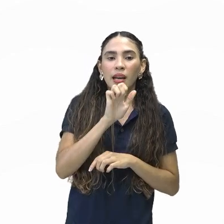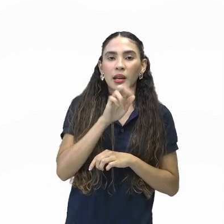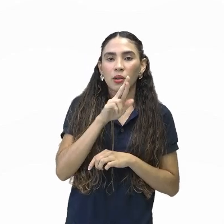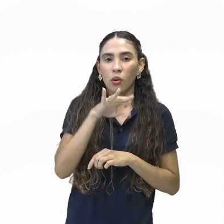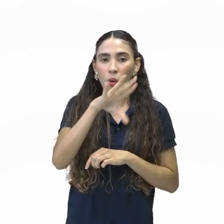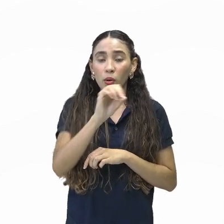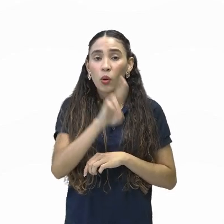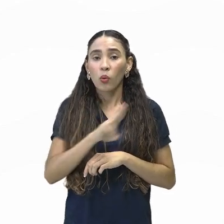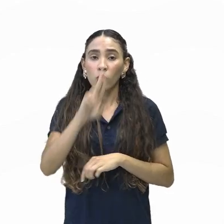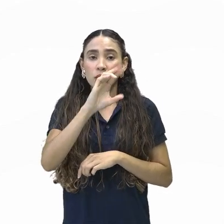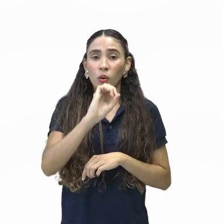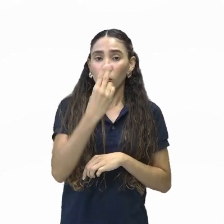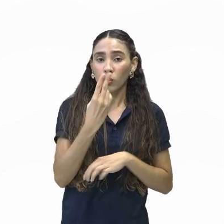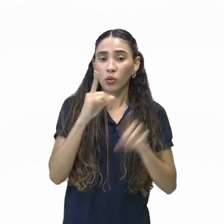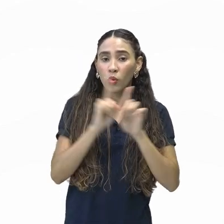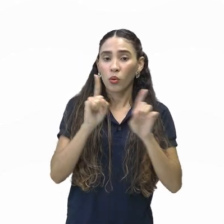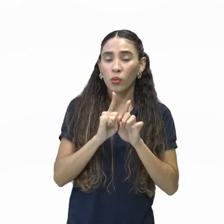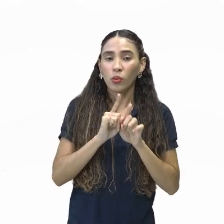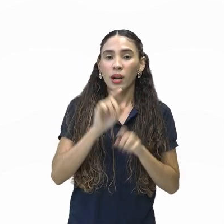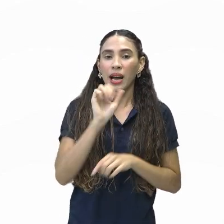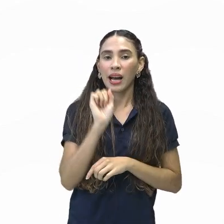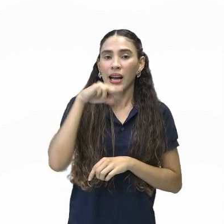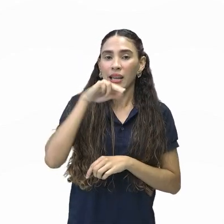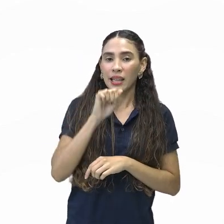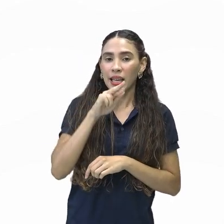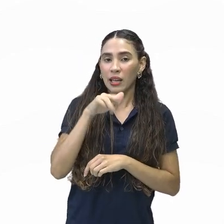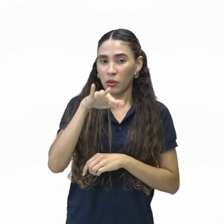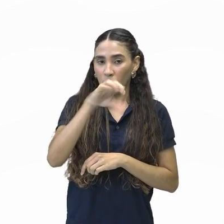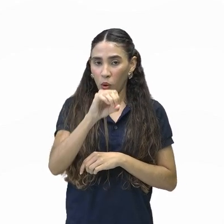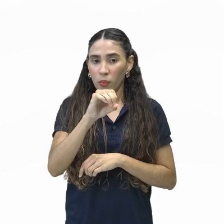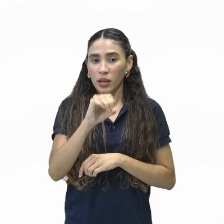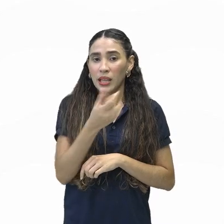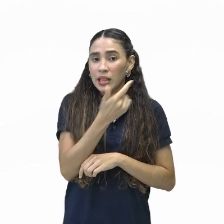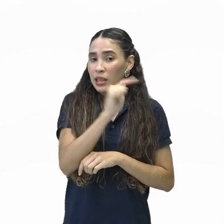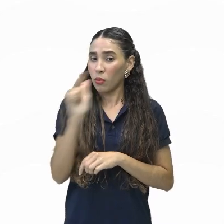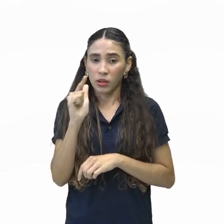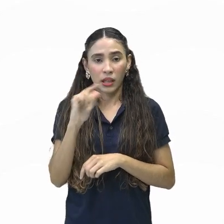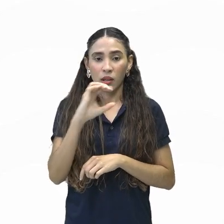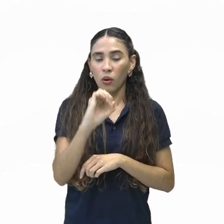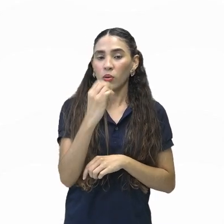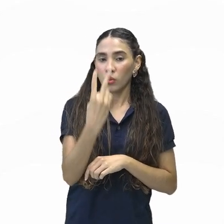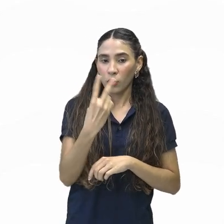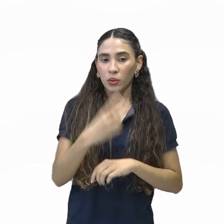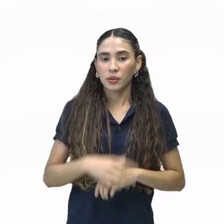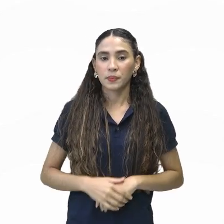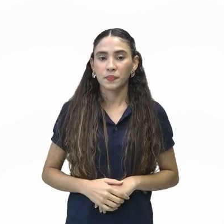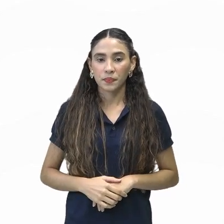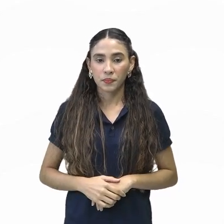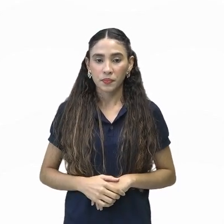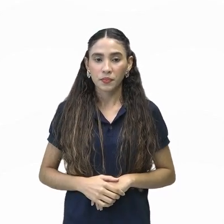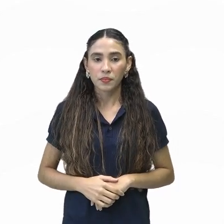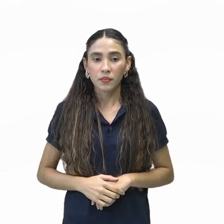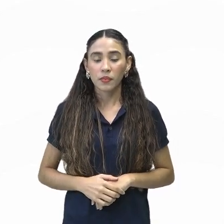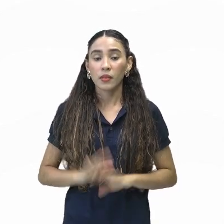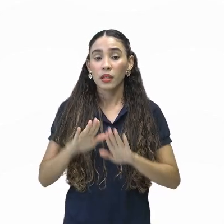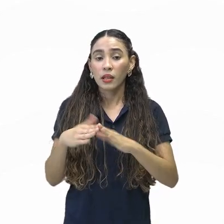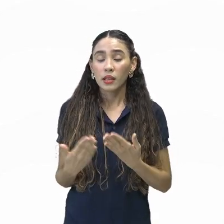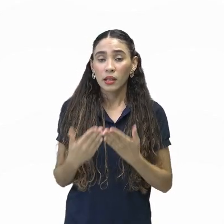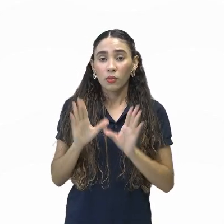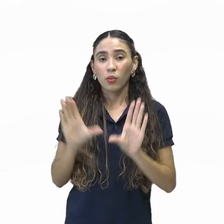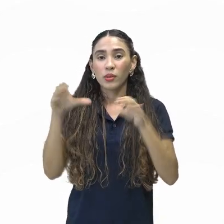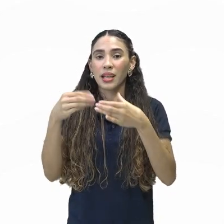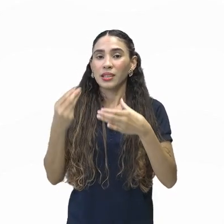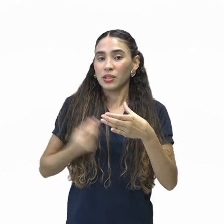de oxigênio, ou anaeróbica, né, sem a utilização de oxigênio. Esses